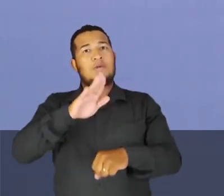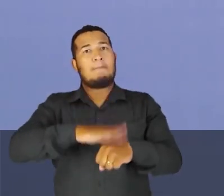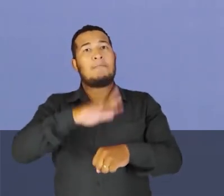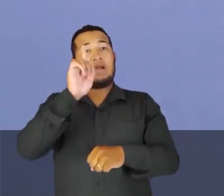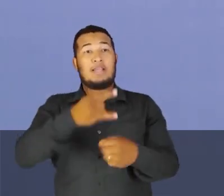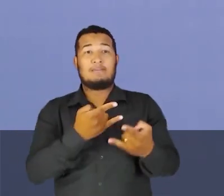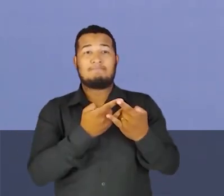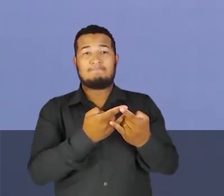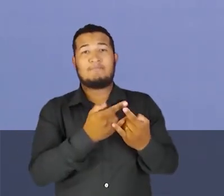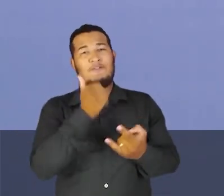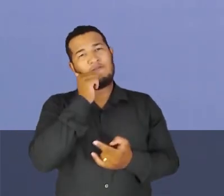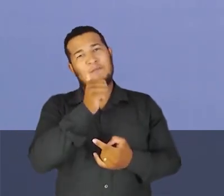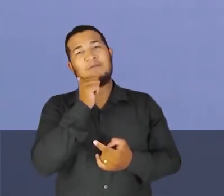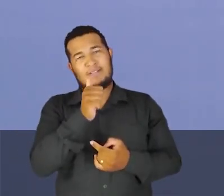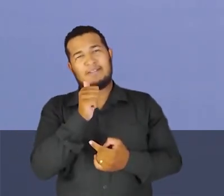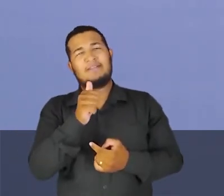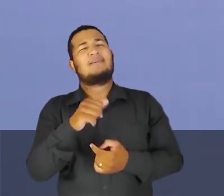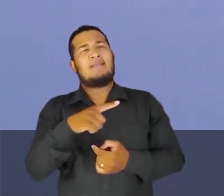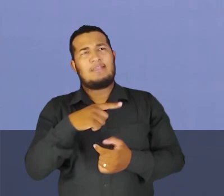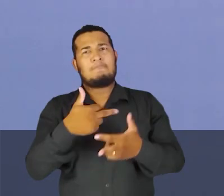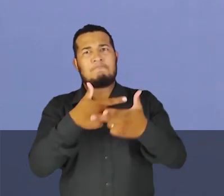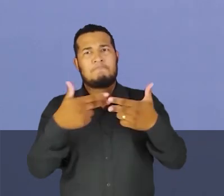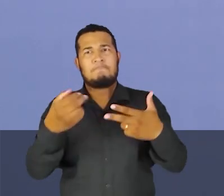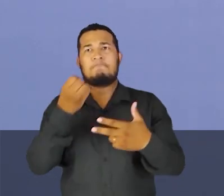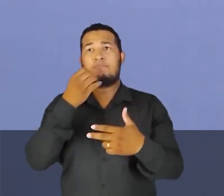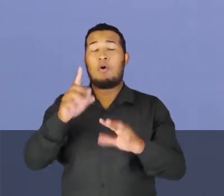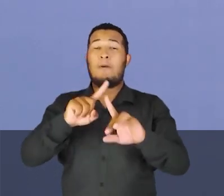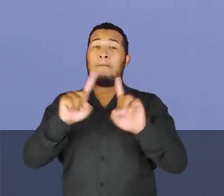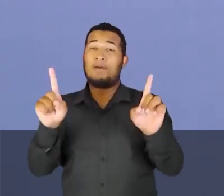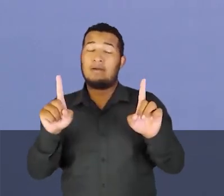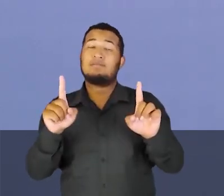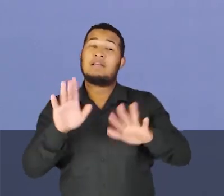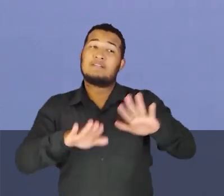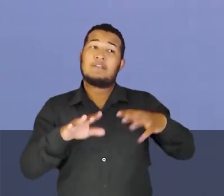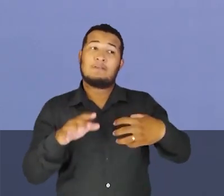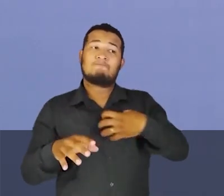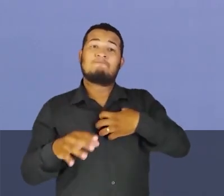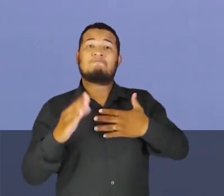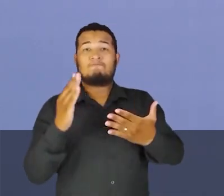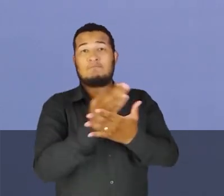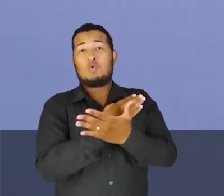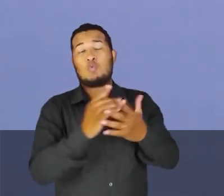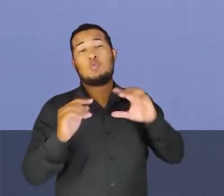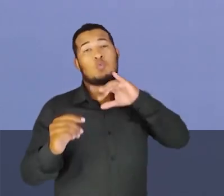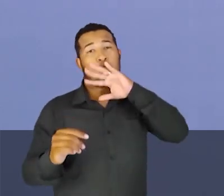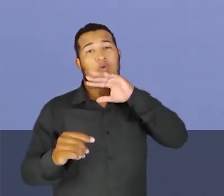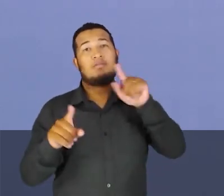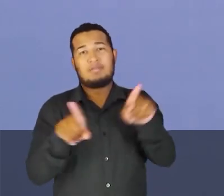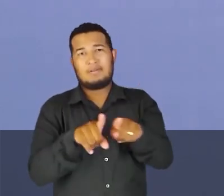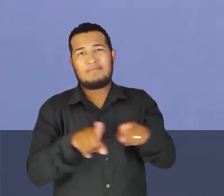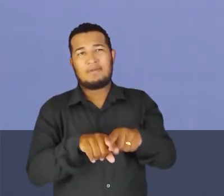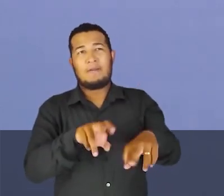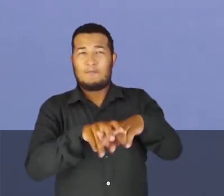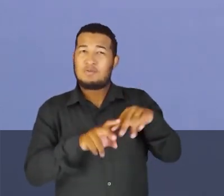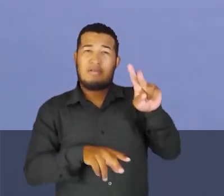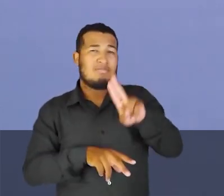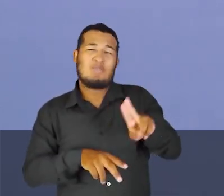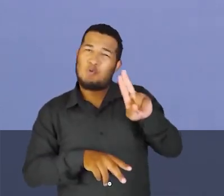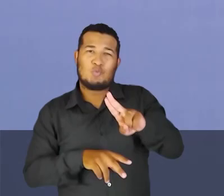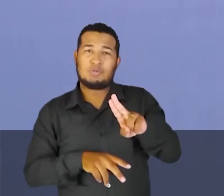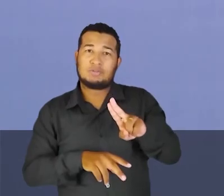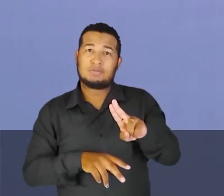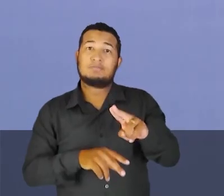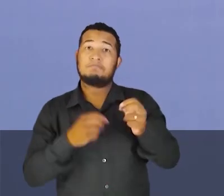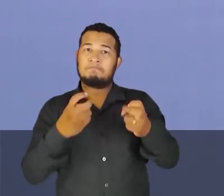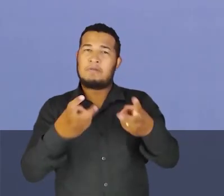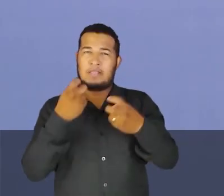camisinha feminina. Como eu disse, tem essas vantagens, mas ela pode apresentar algumas desvantagens, por isso ela não é muito utilizada. Então,